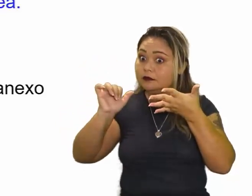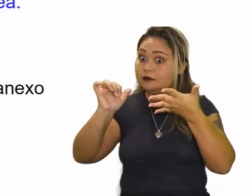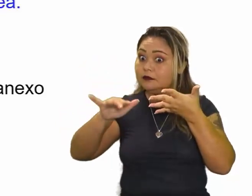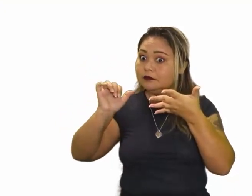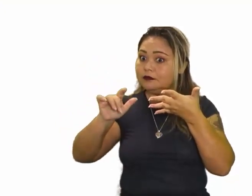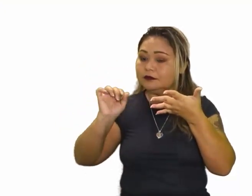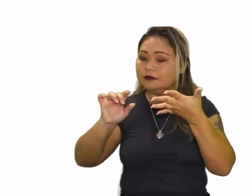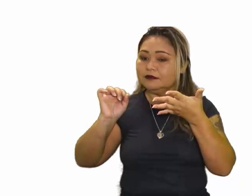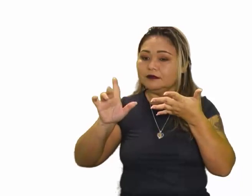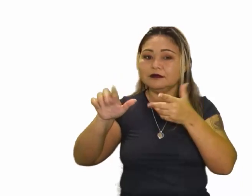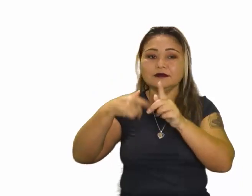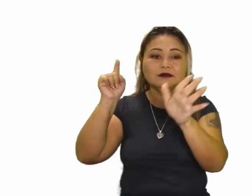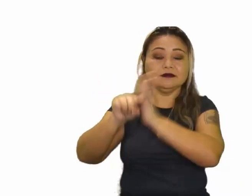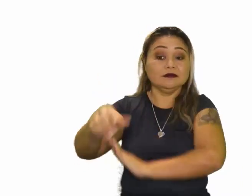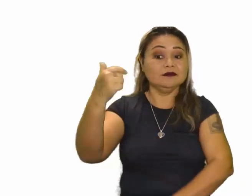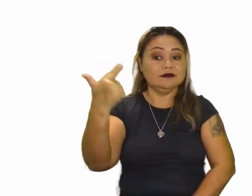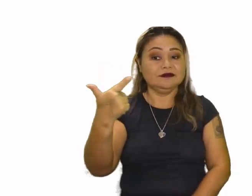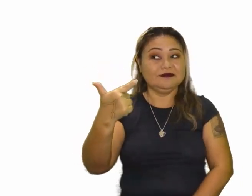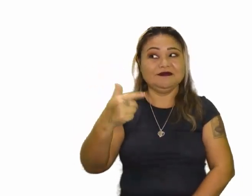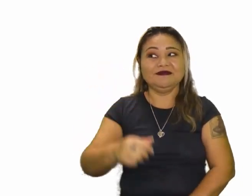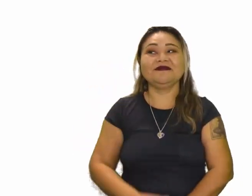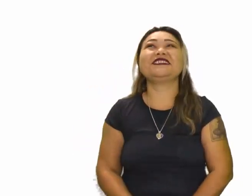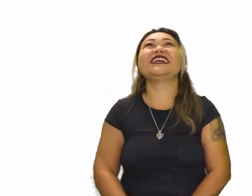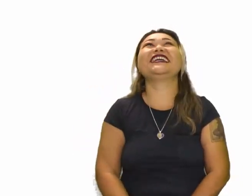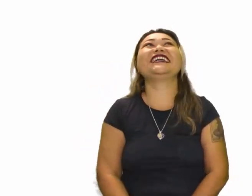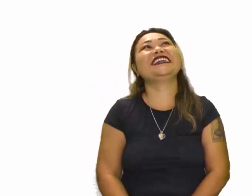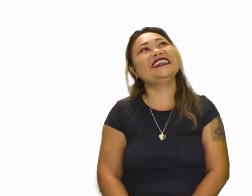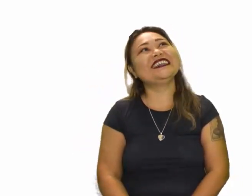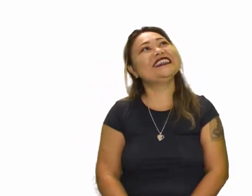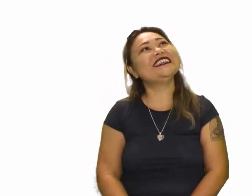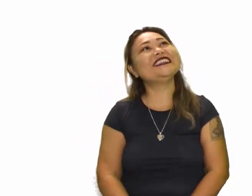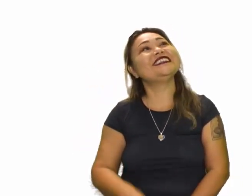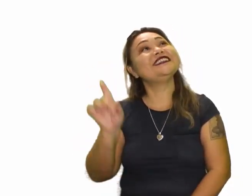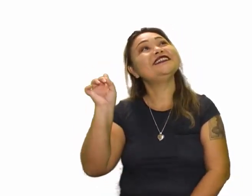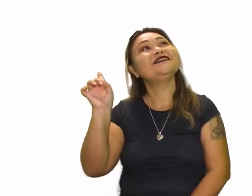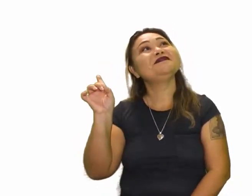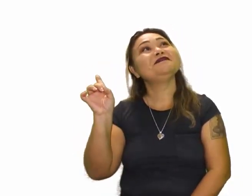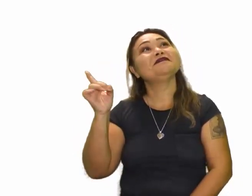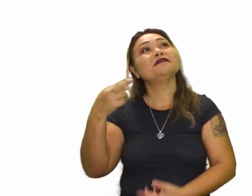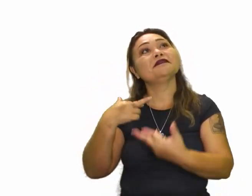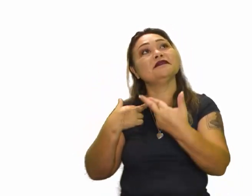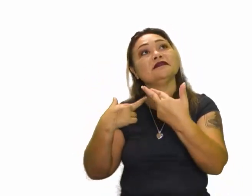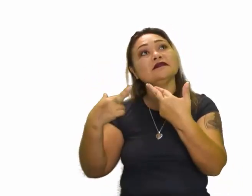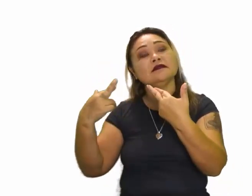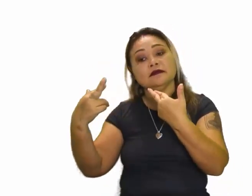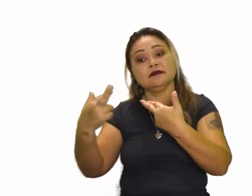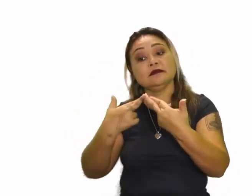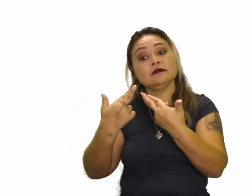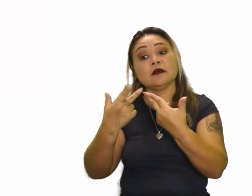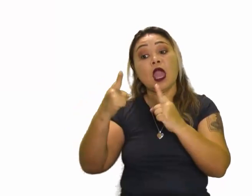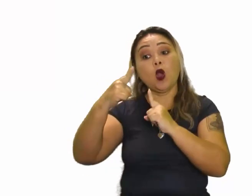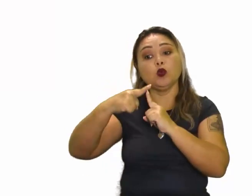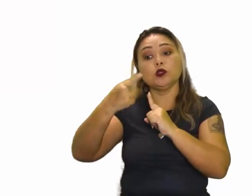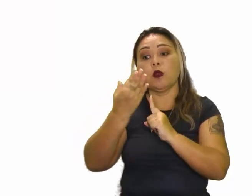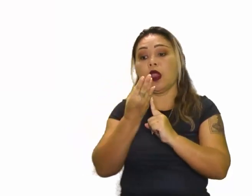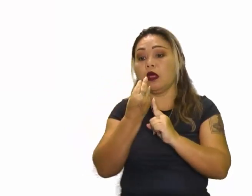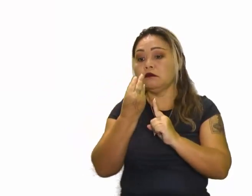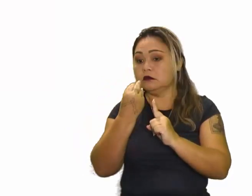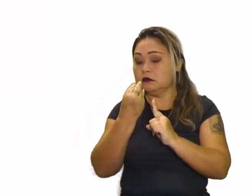faz? Olha só, questão 2. Com relação ao tipo de